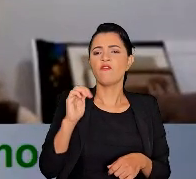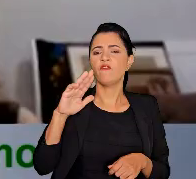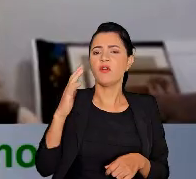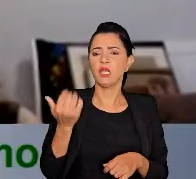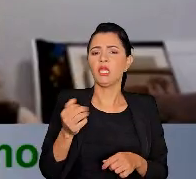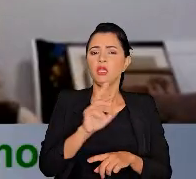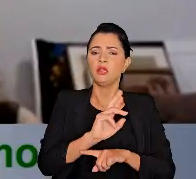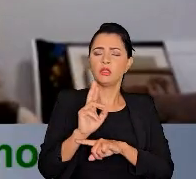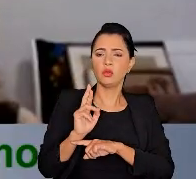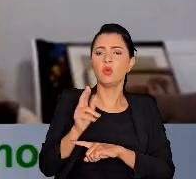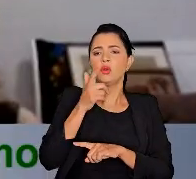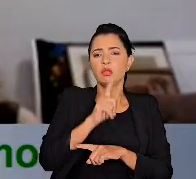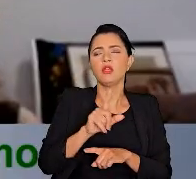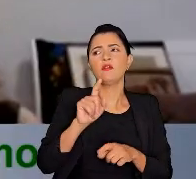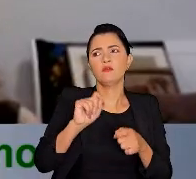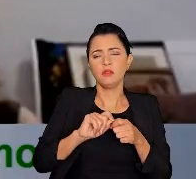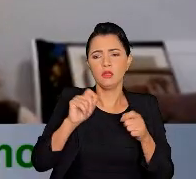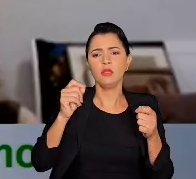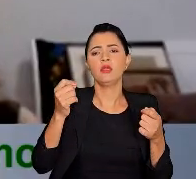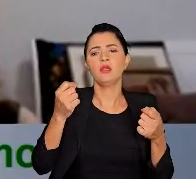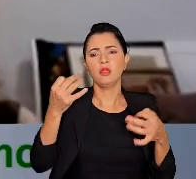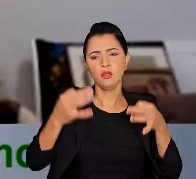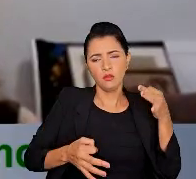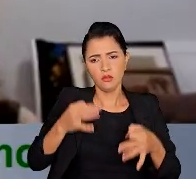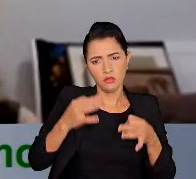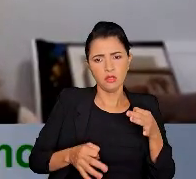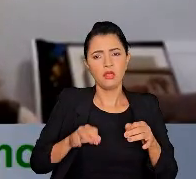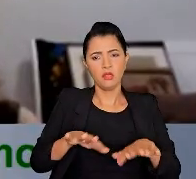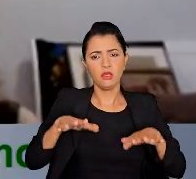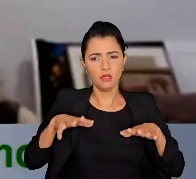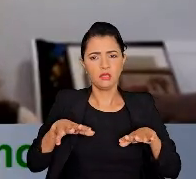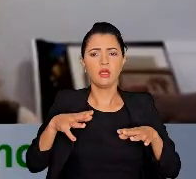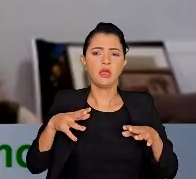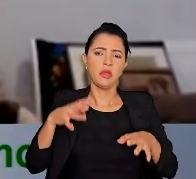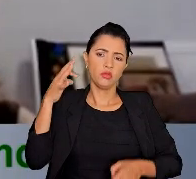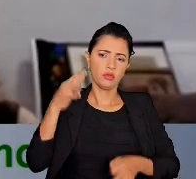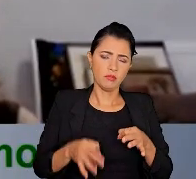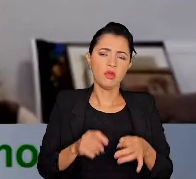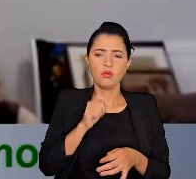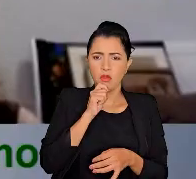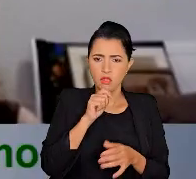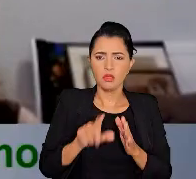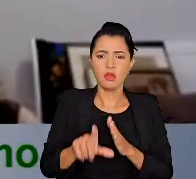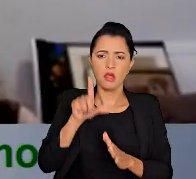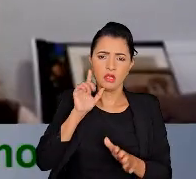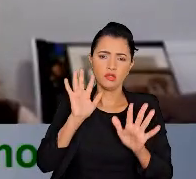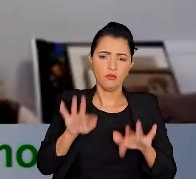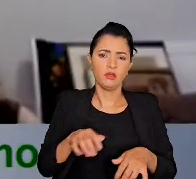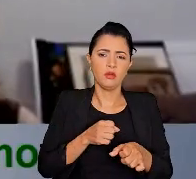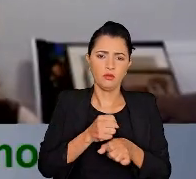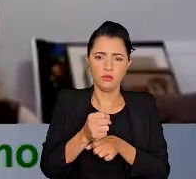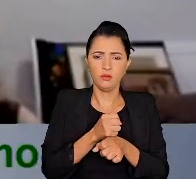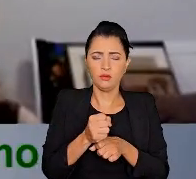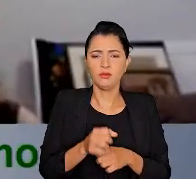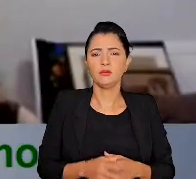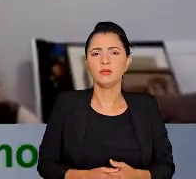deve ter audiência pública e julgamento, provavelmente ainda antes do final desse ano.